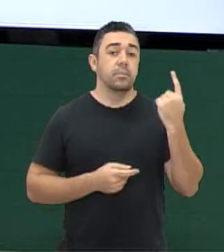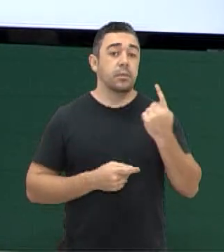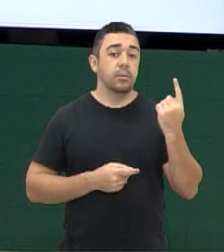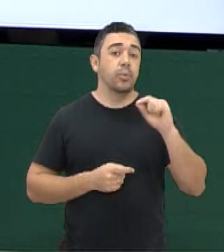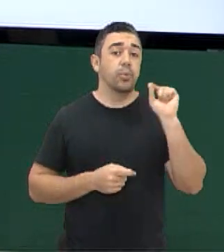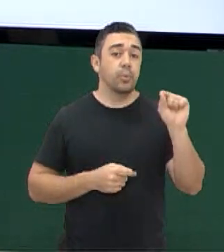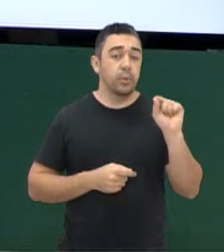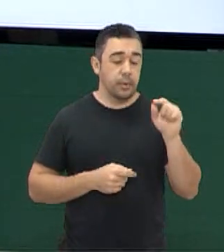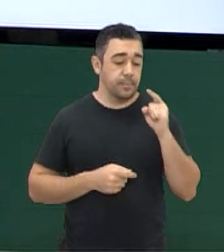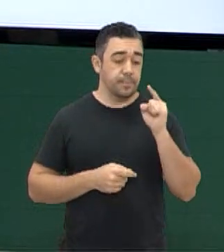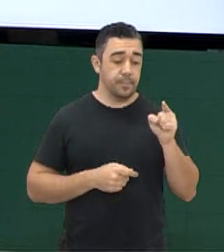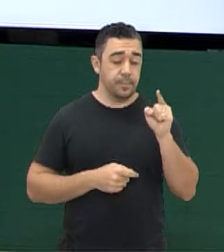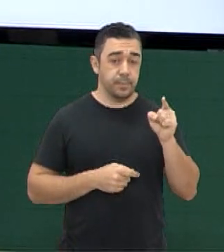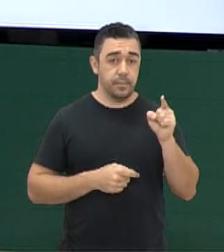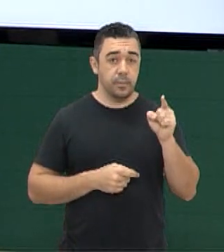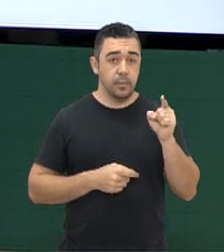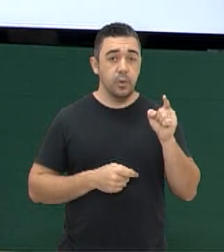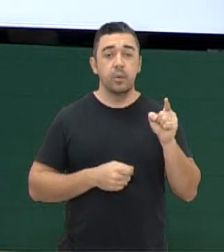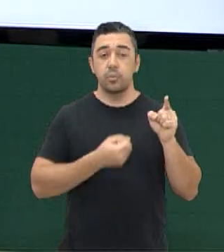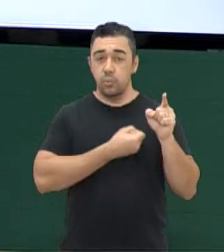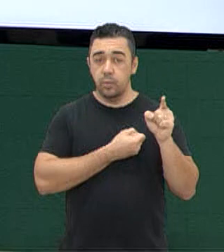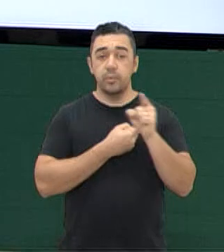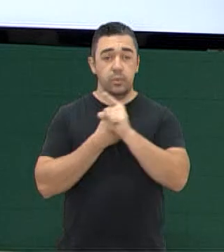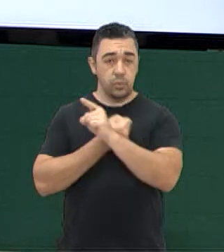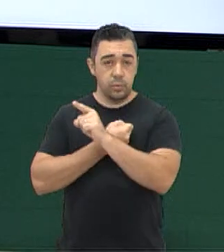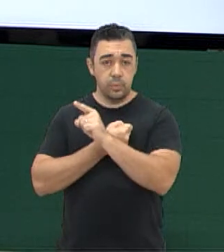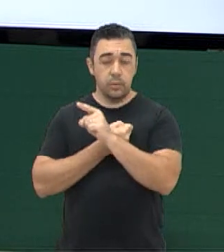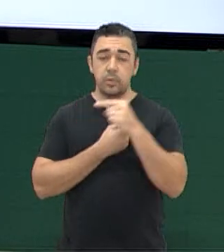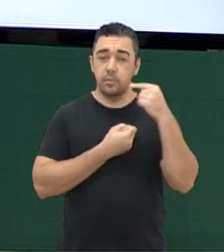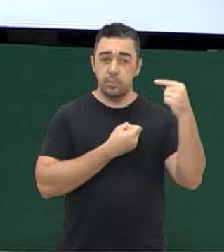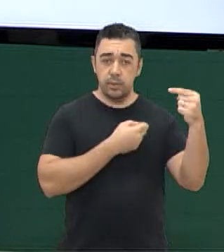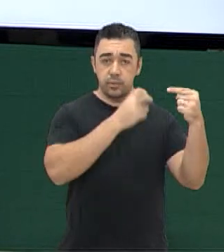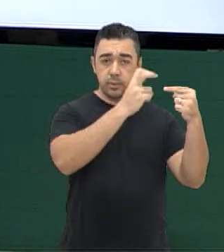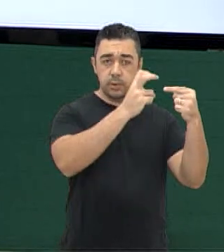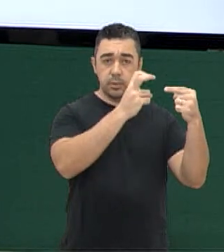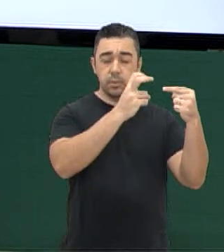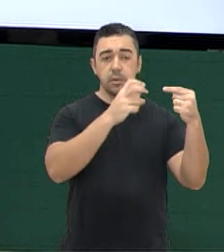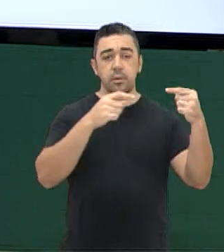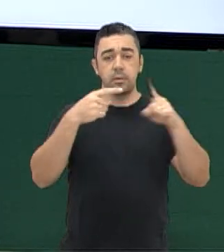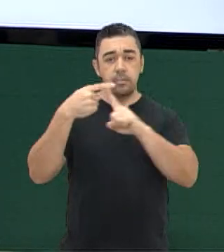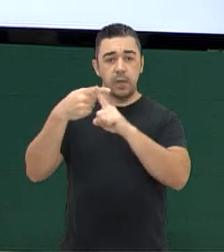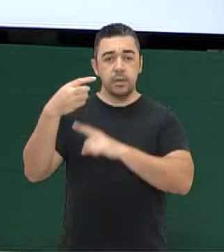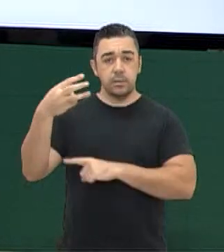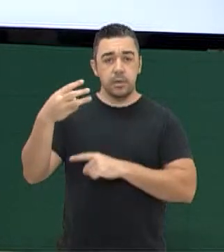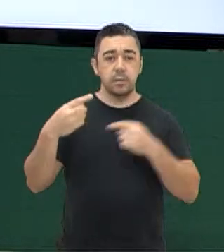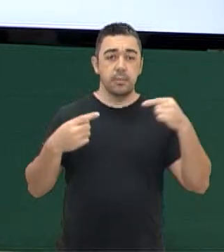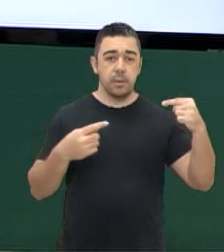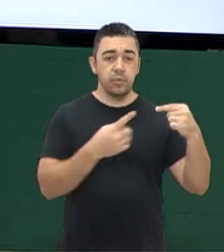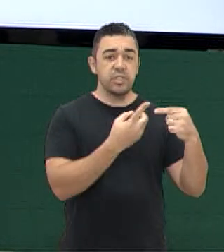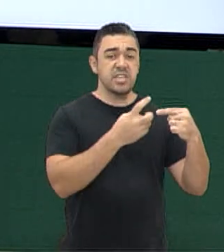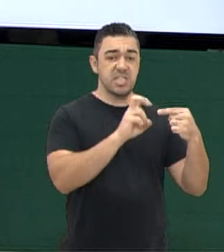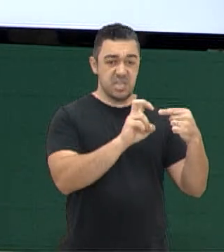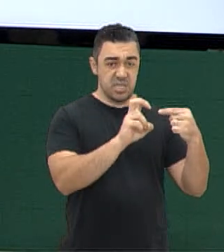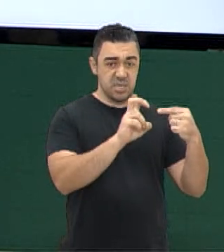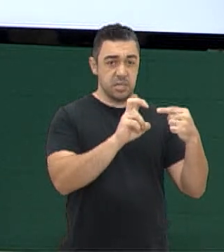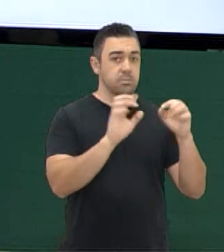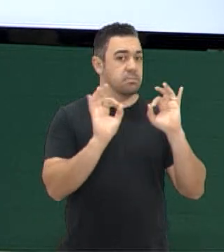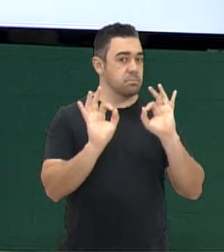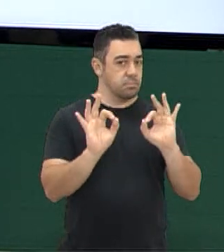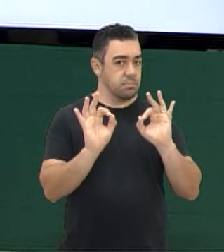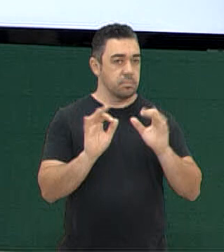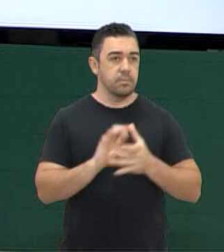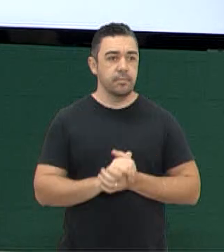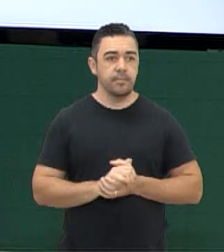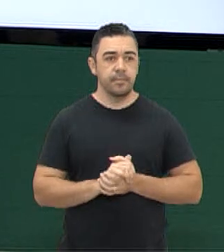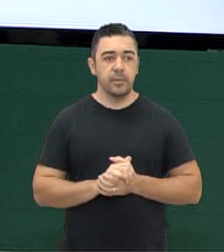primeiro, eu vou multiplicar número por número. Menos 5 vezes mais 3, menos 15. Ótimo.